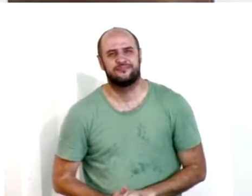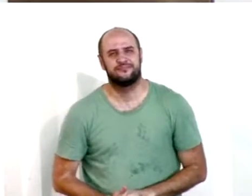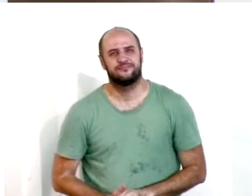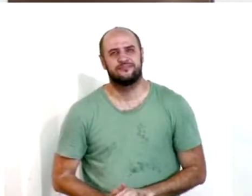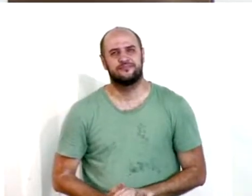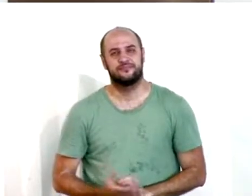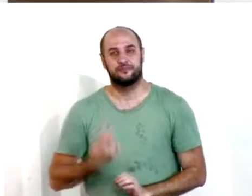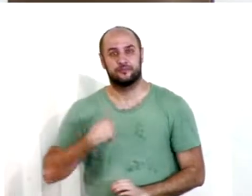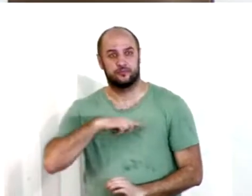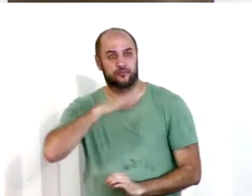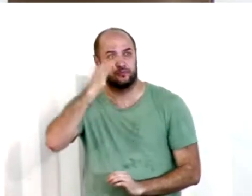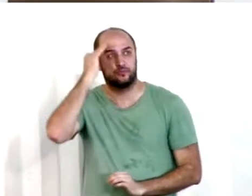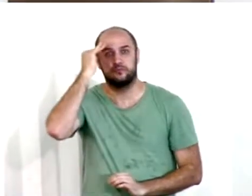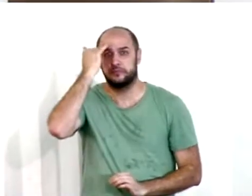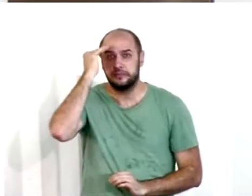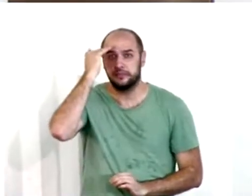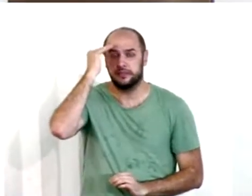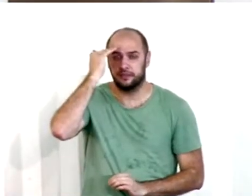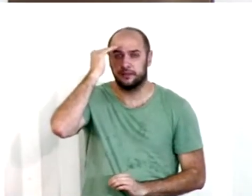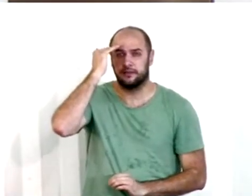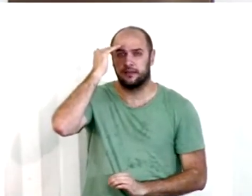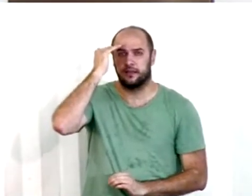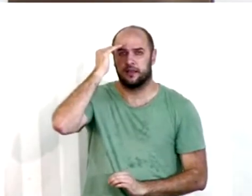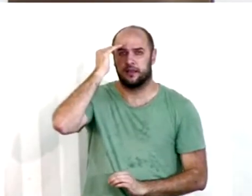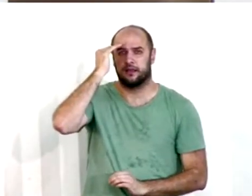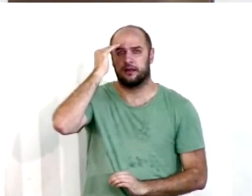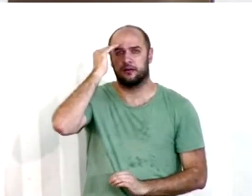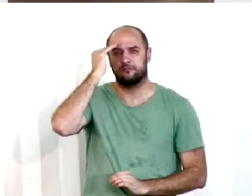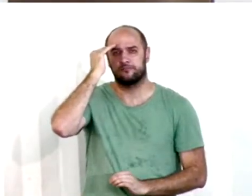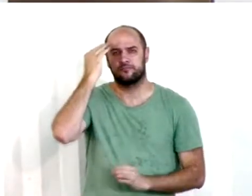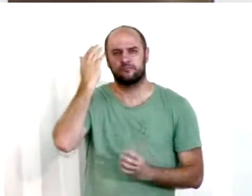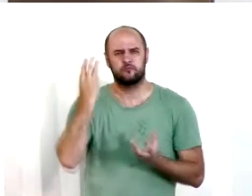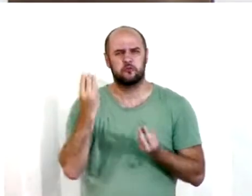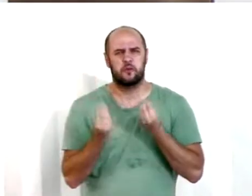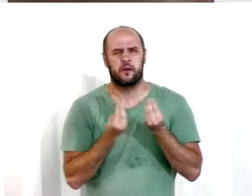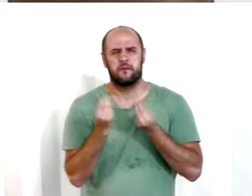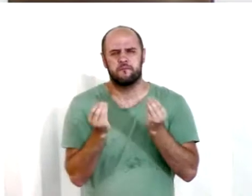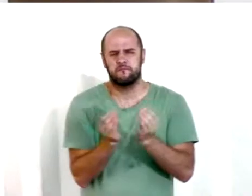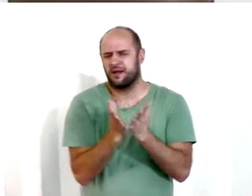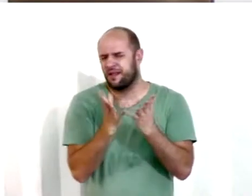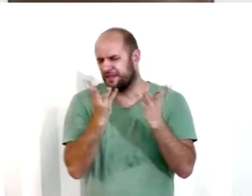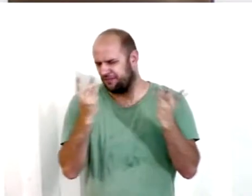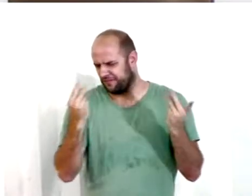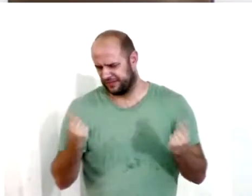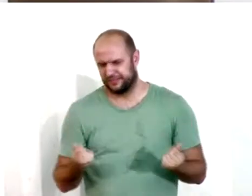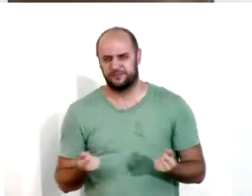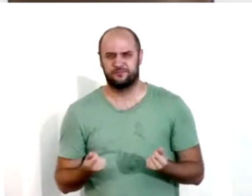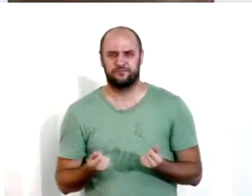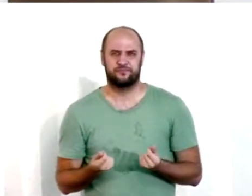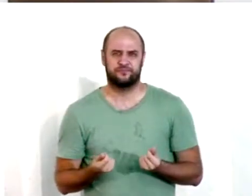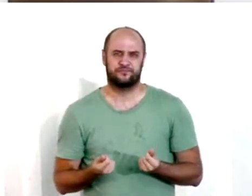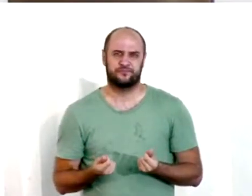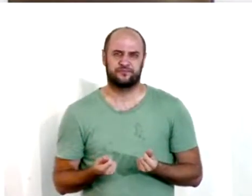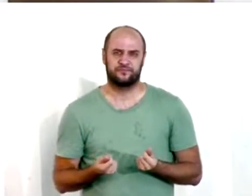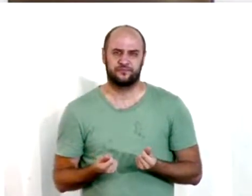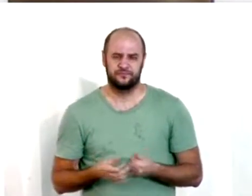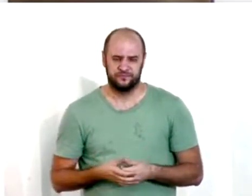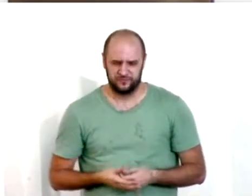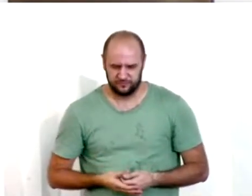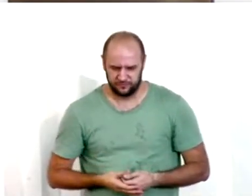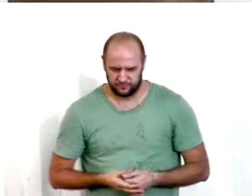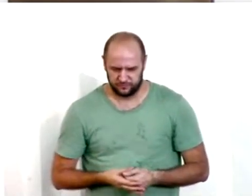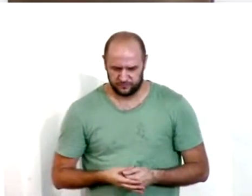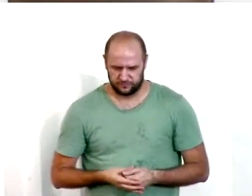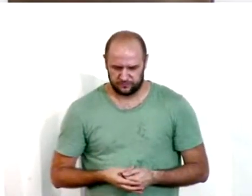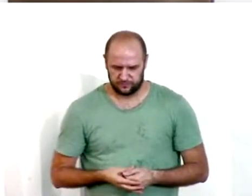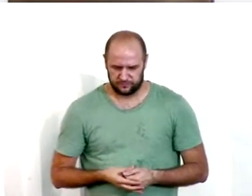Se nós entendemos essa obra em nós, a predestinação não